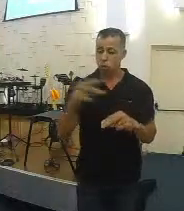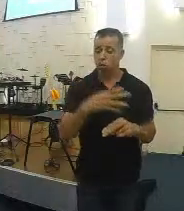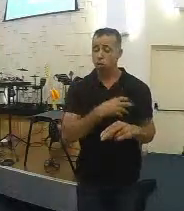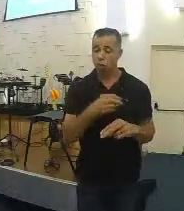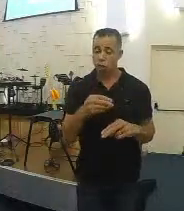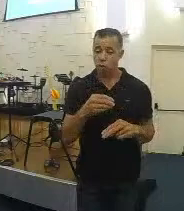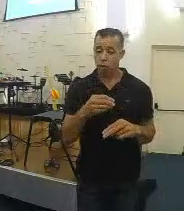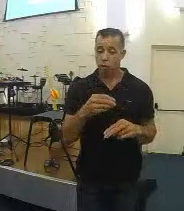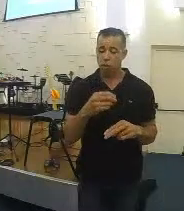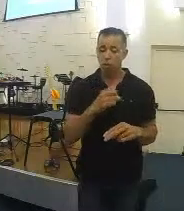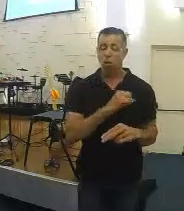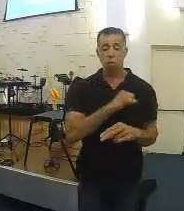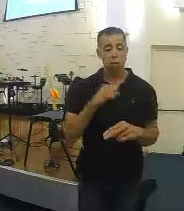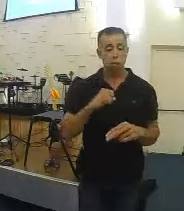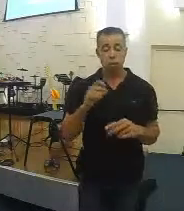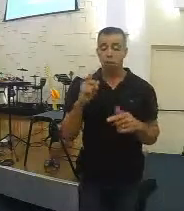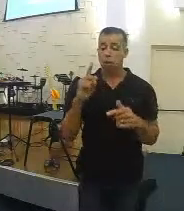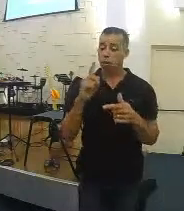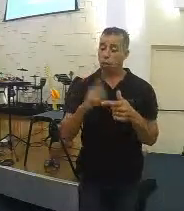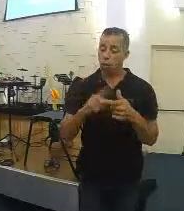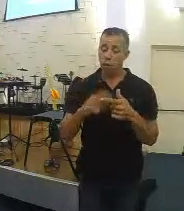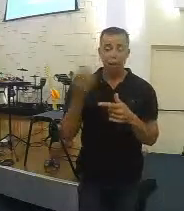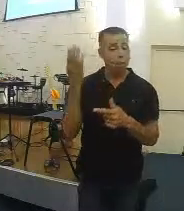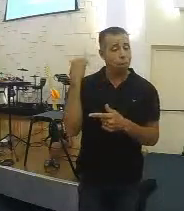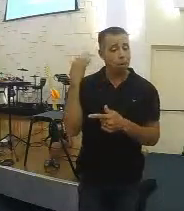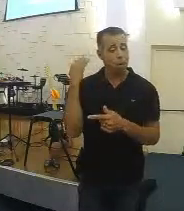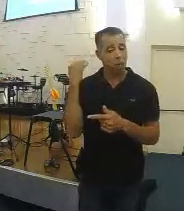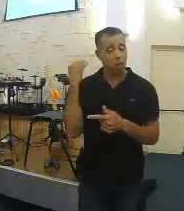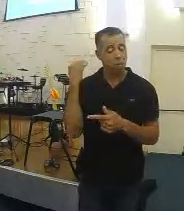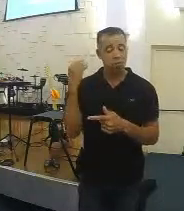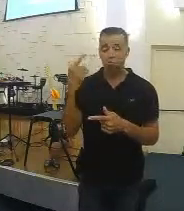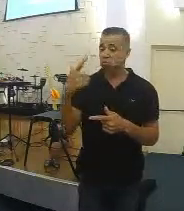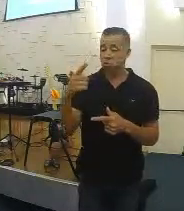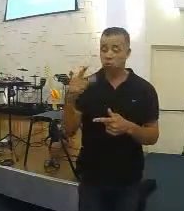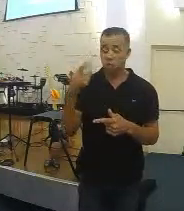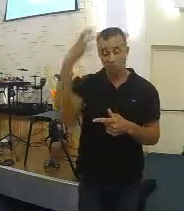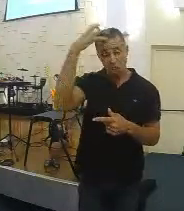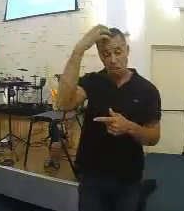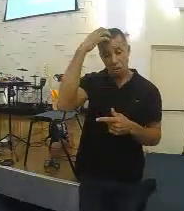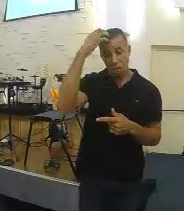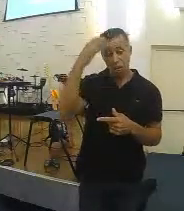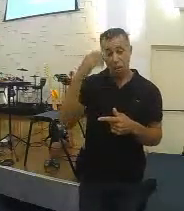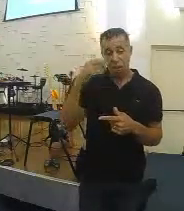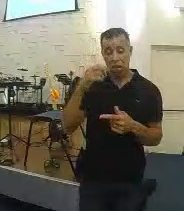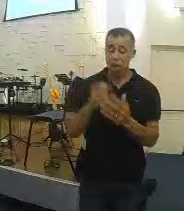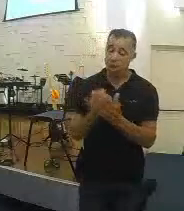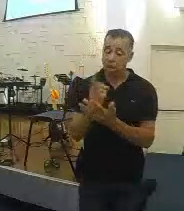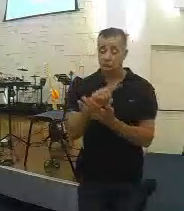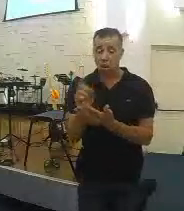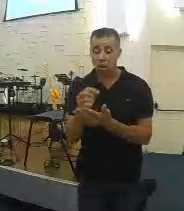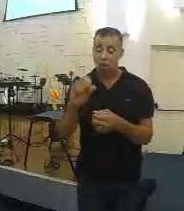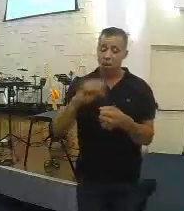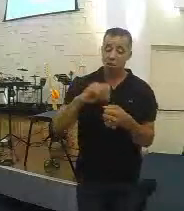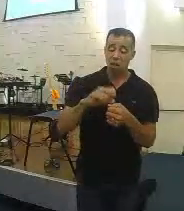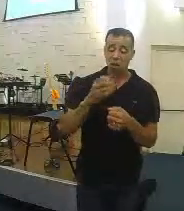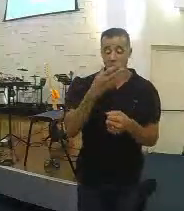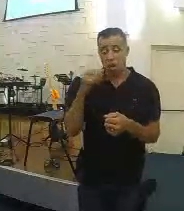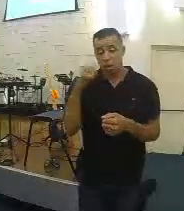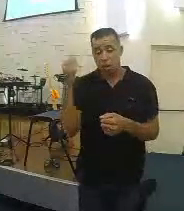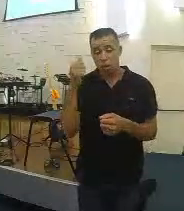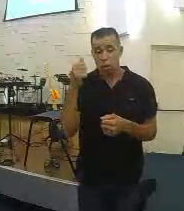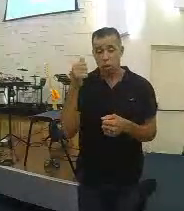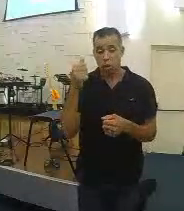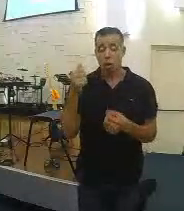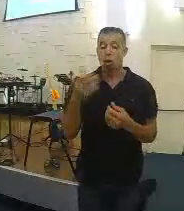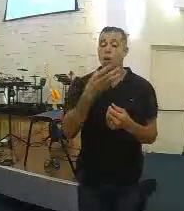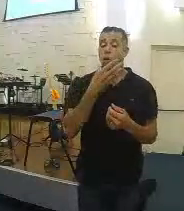não havia rei em Israel, cada qual fazia o que achava mais reto. Havia um moço de Belém de Judá, da